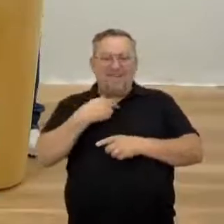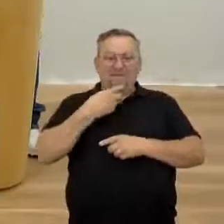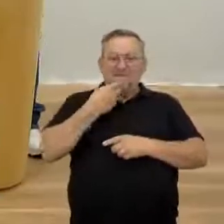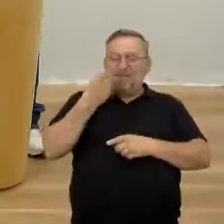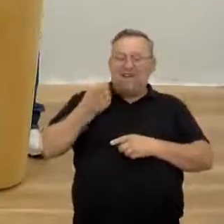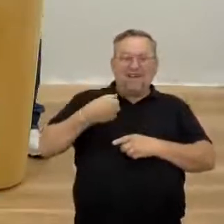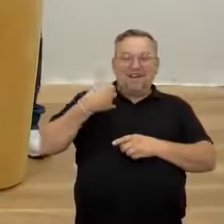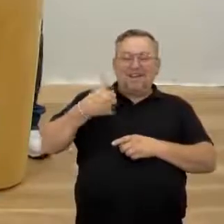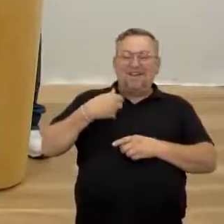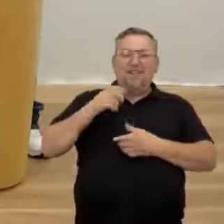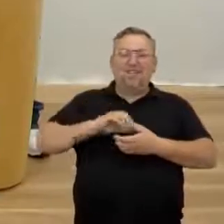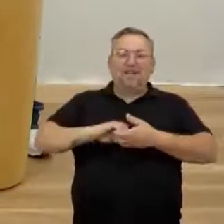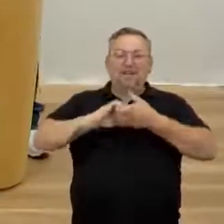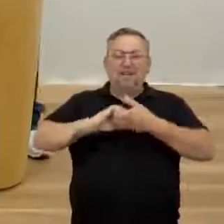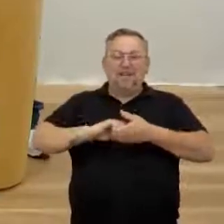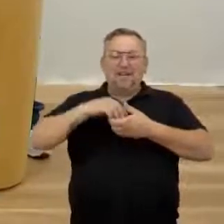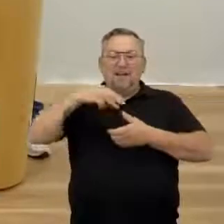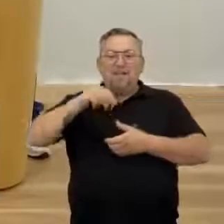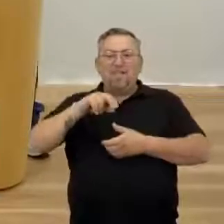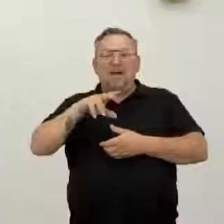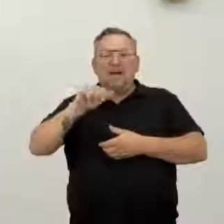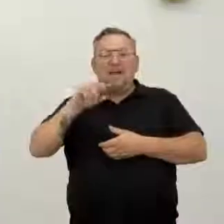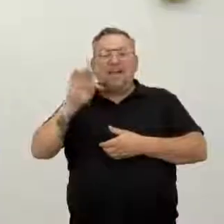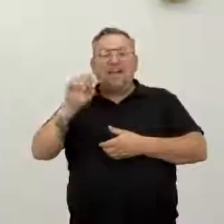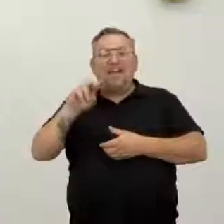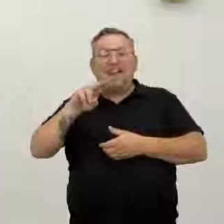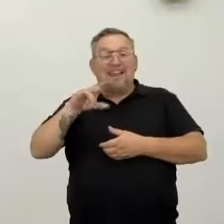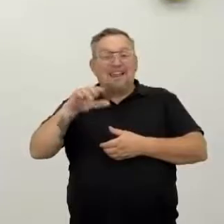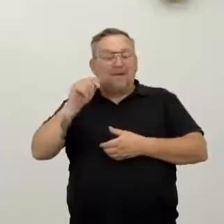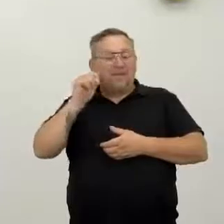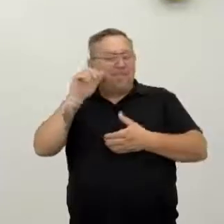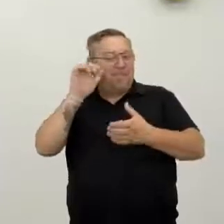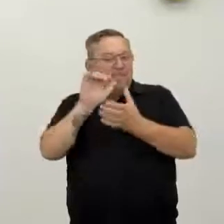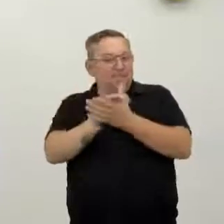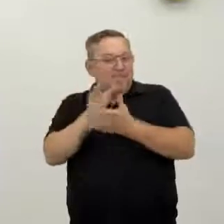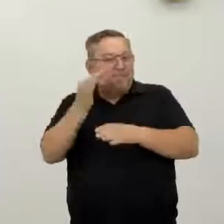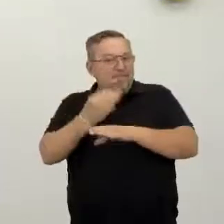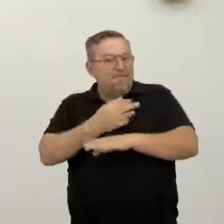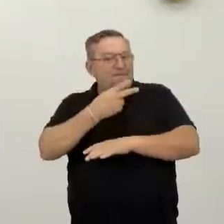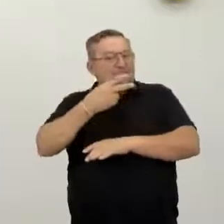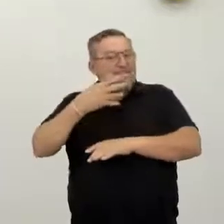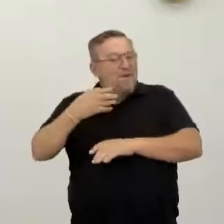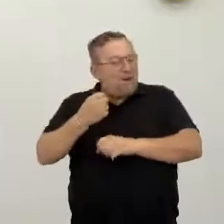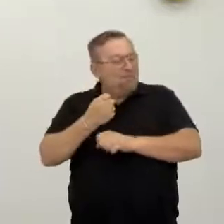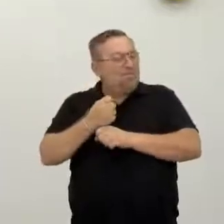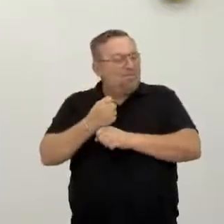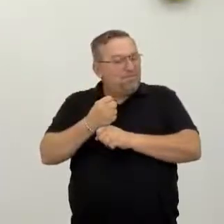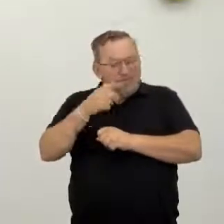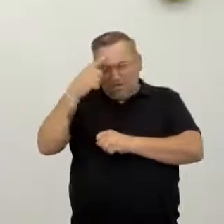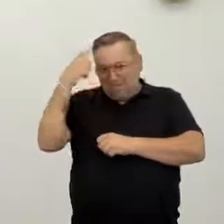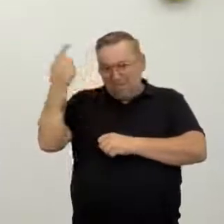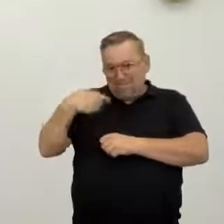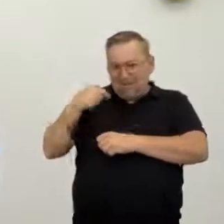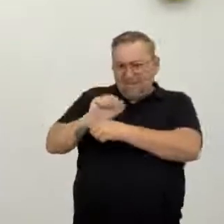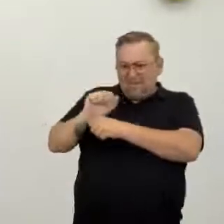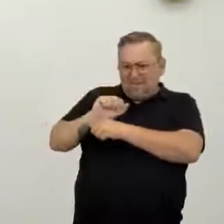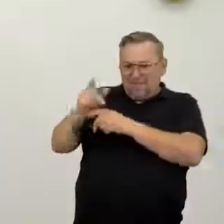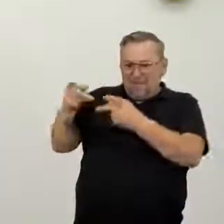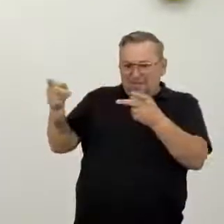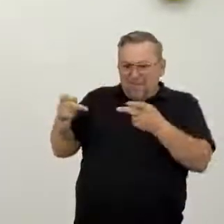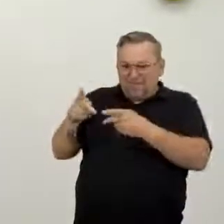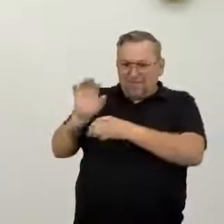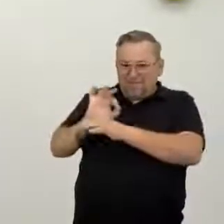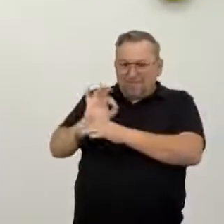né? não pode. Então, parabéns aí para Maria Tereza, minha esposa que me aguenta há 24 anos, que manda eu lavar a louça todo dia, eu vou,